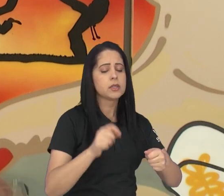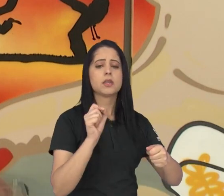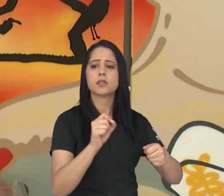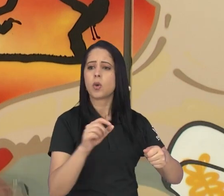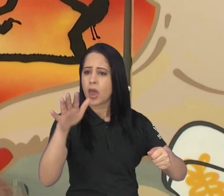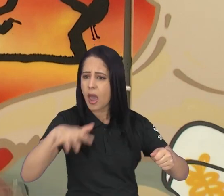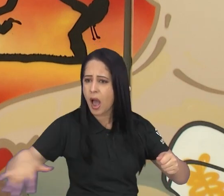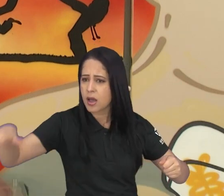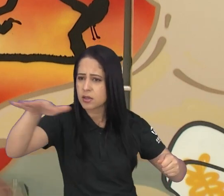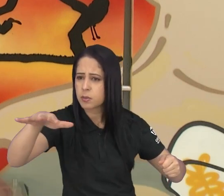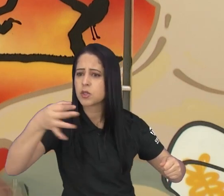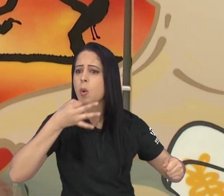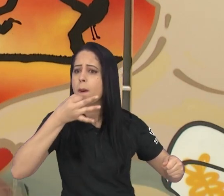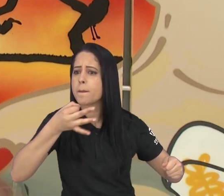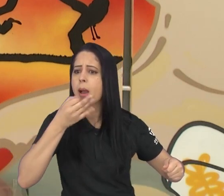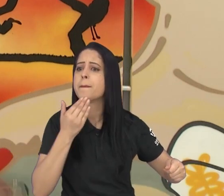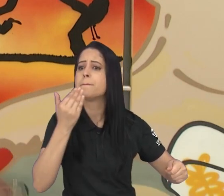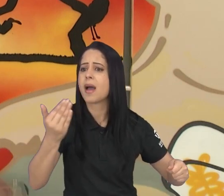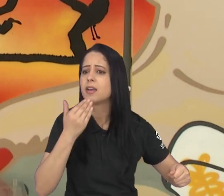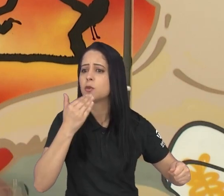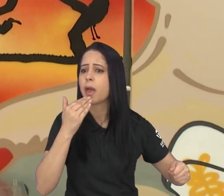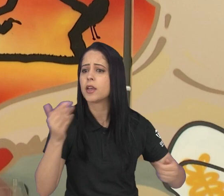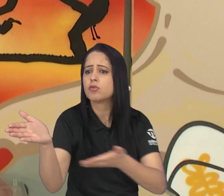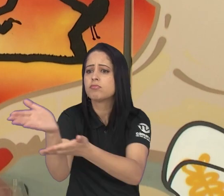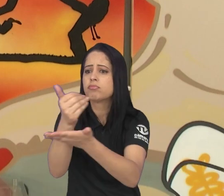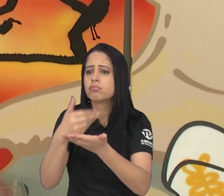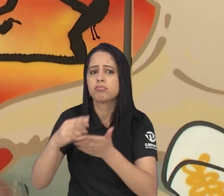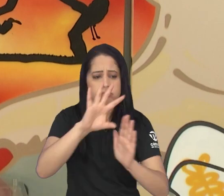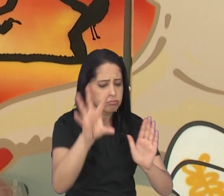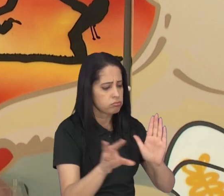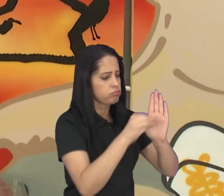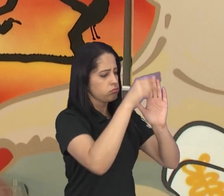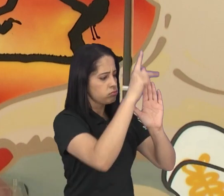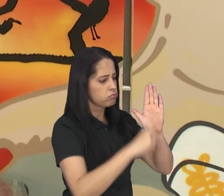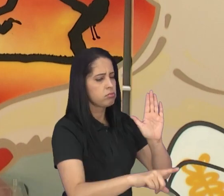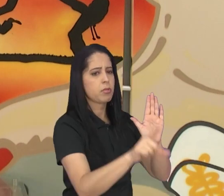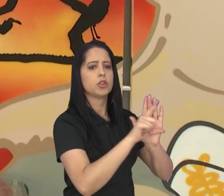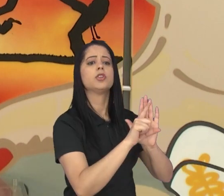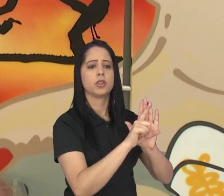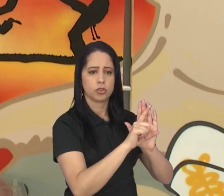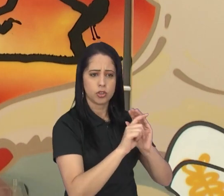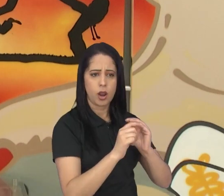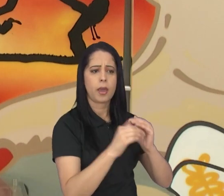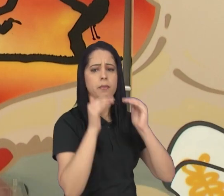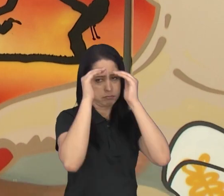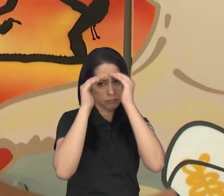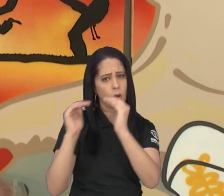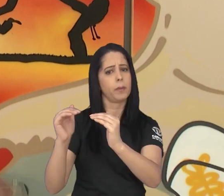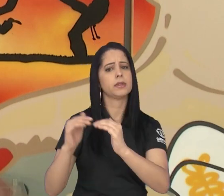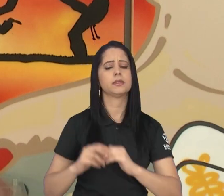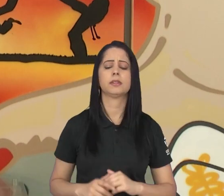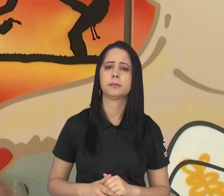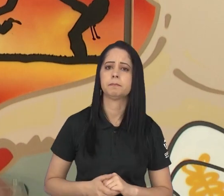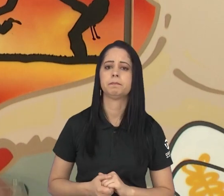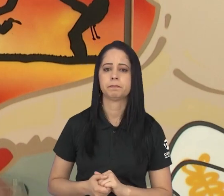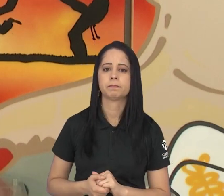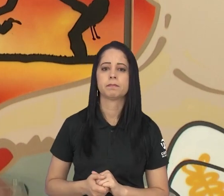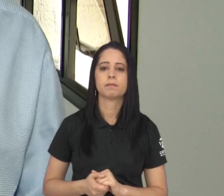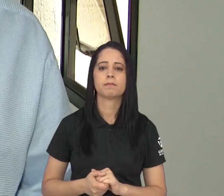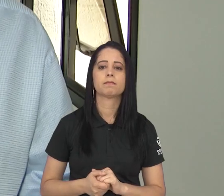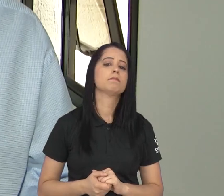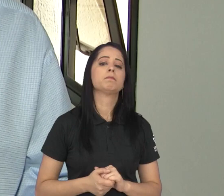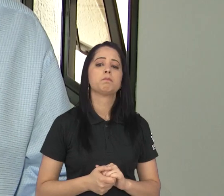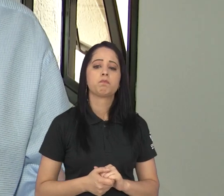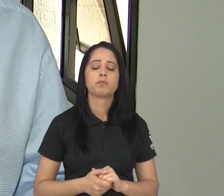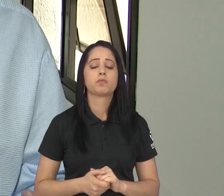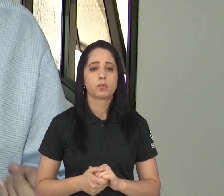trazer para a Câmara Municipal o que a comunidade, o que o povo pede. Então, um fator principal é os vereadores estar sempre escutando a comunidade.